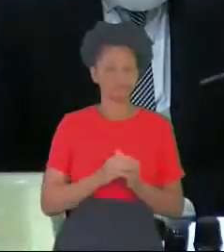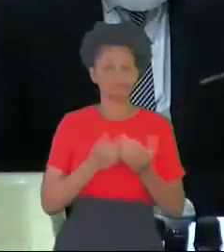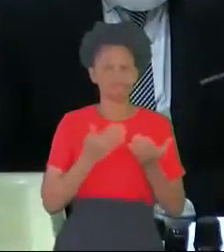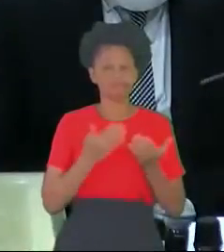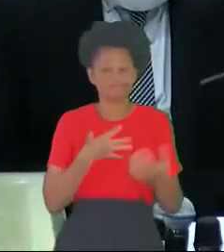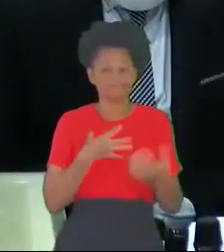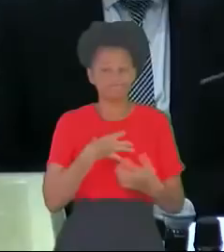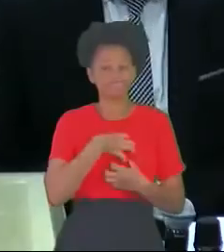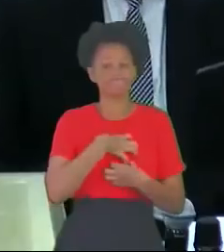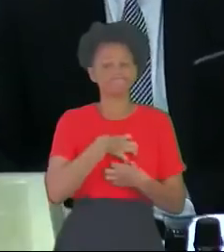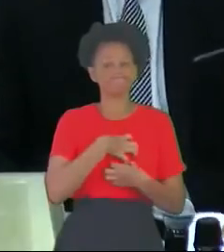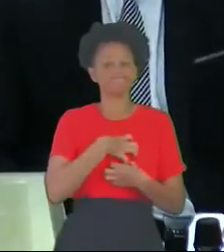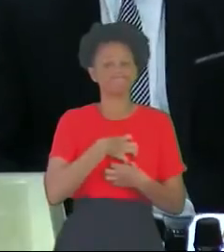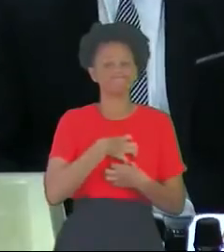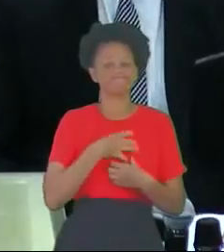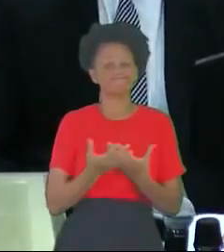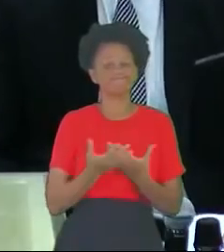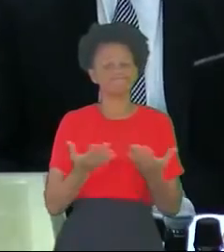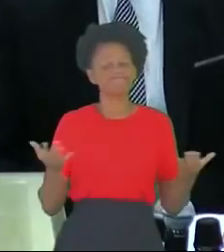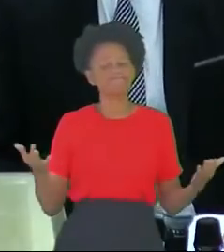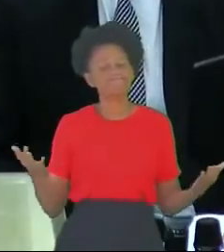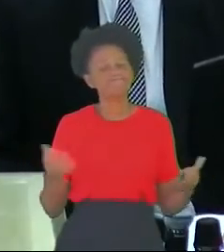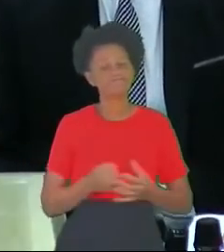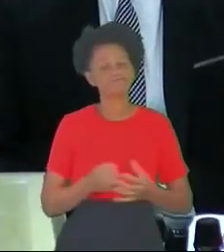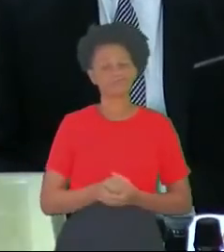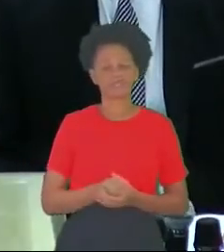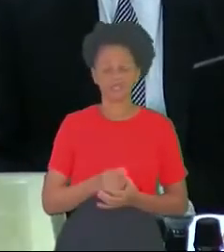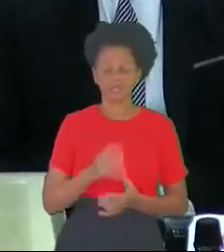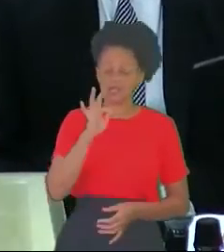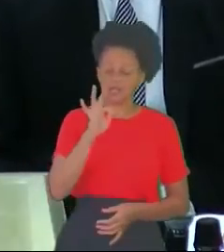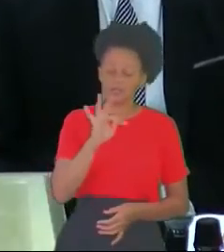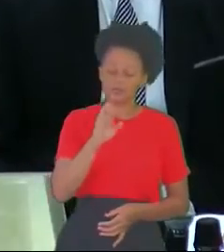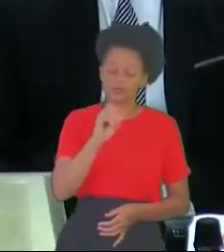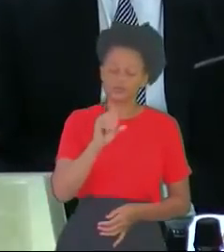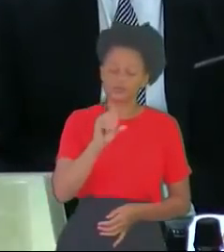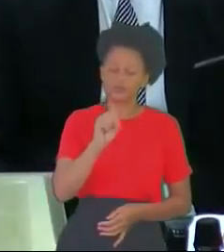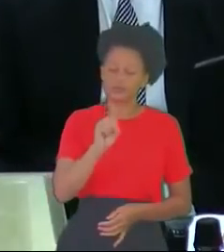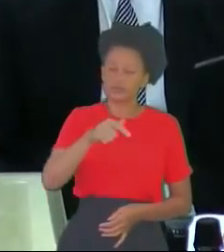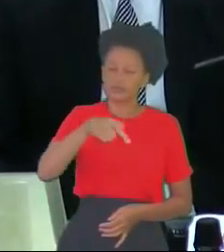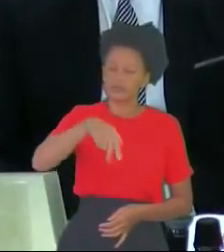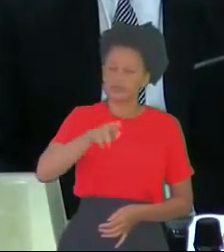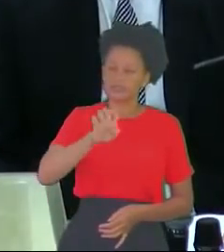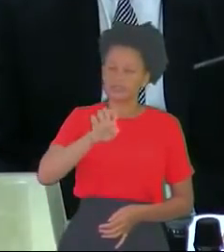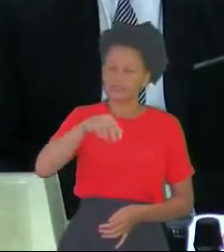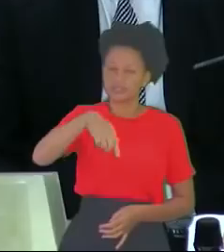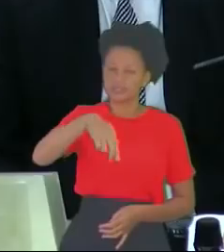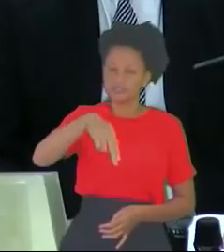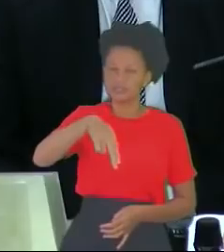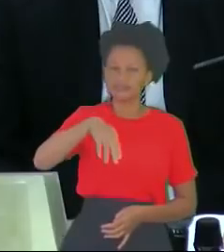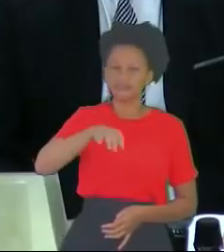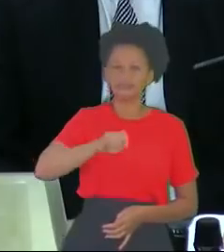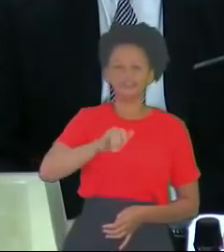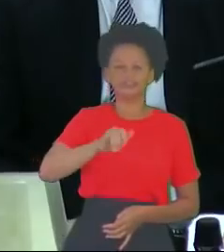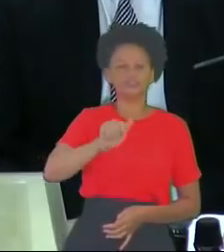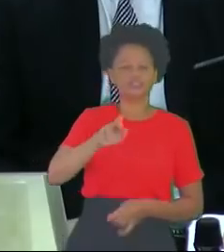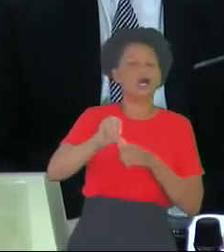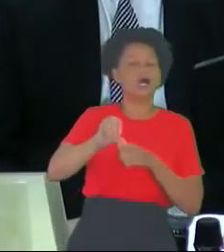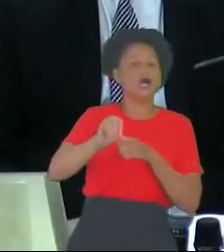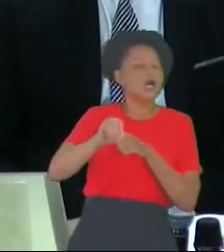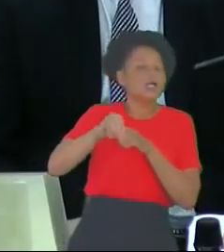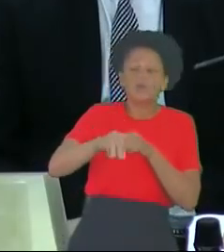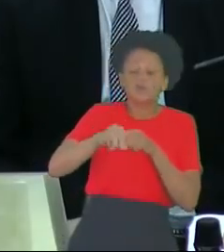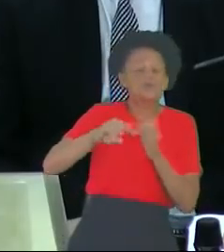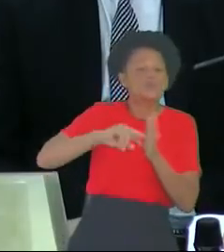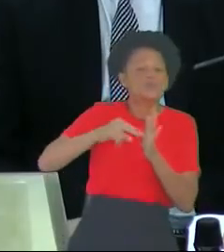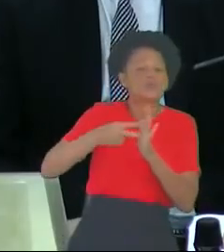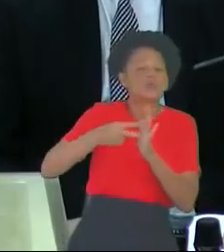infelizmente, a Bíblia diz que tosquenejaram, todas, todas, e